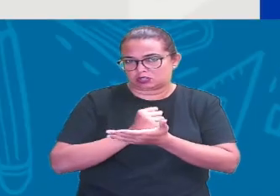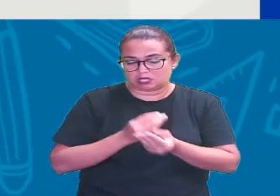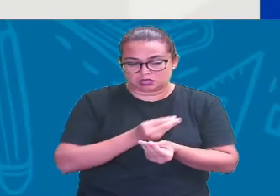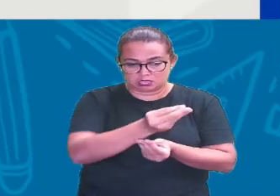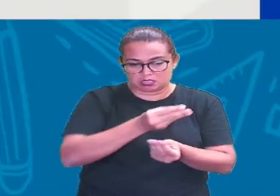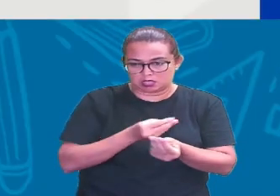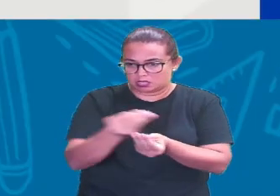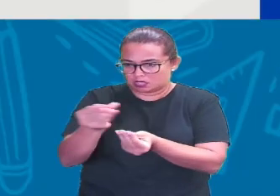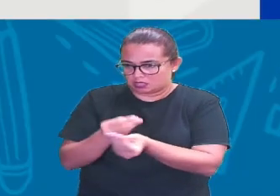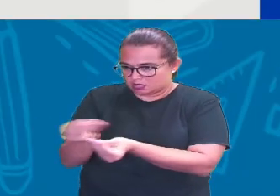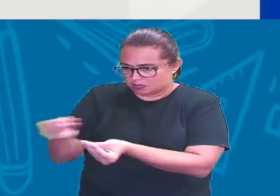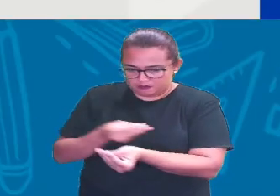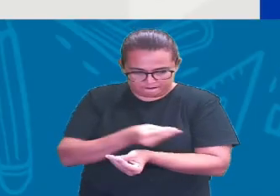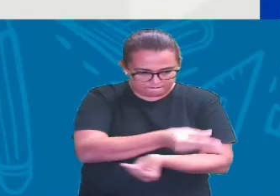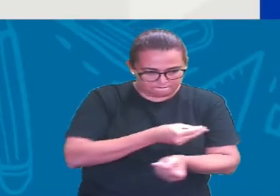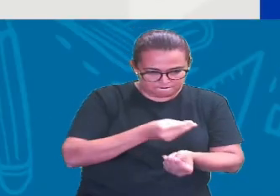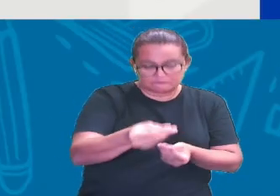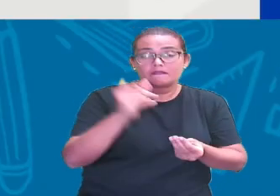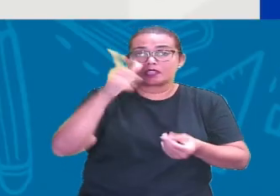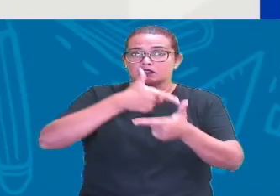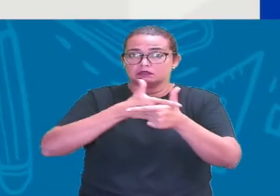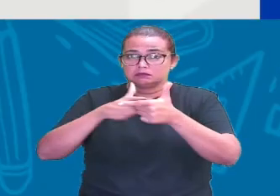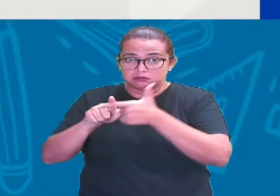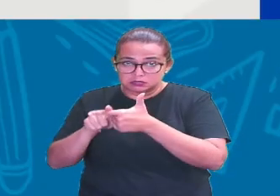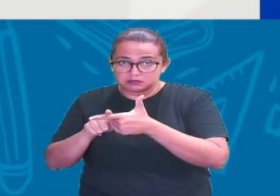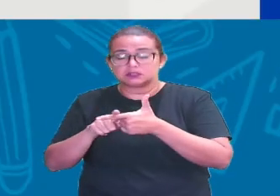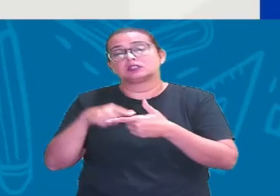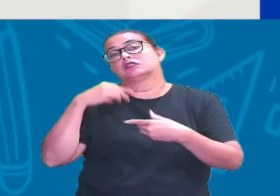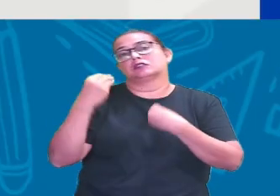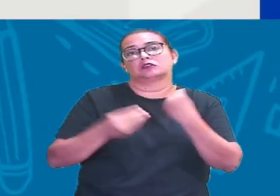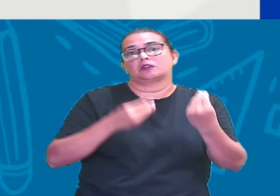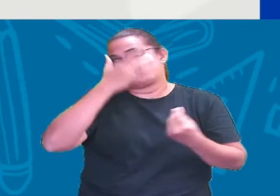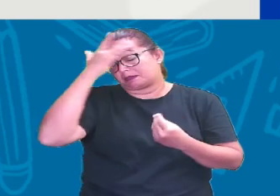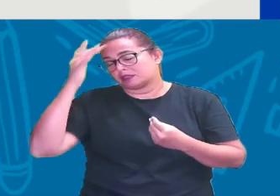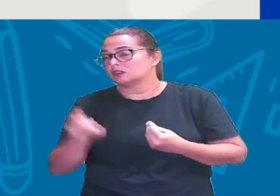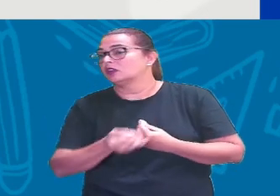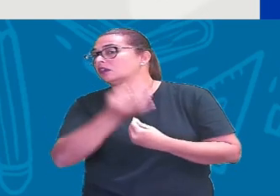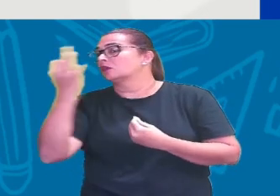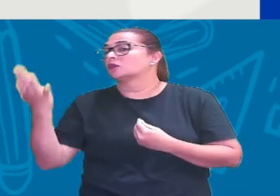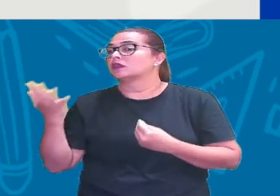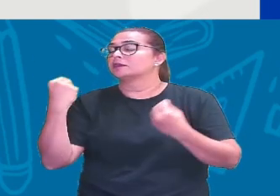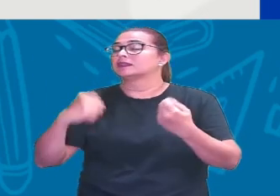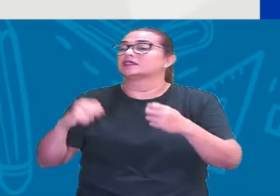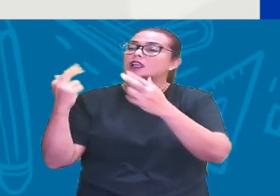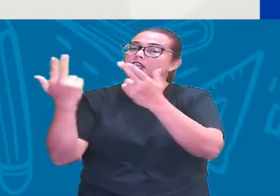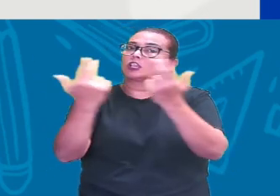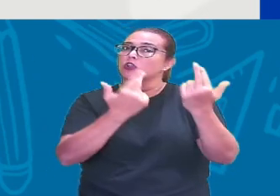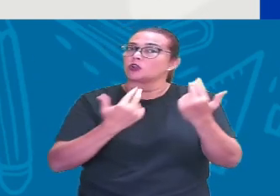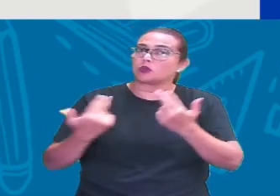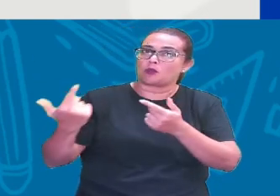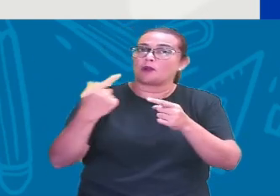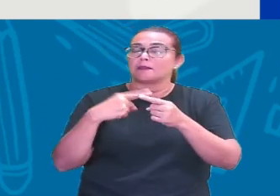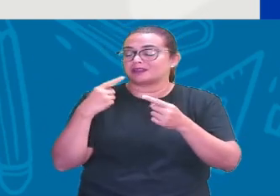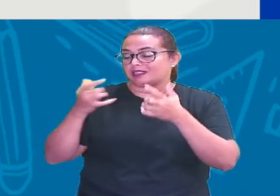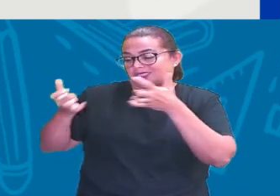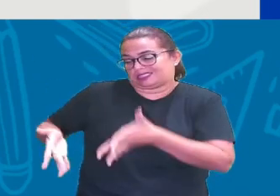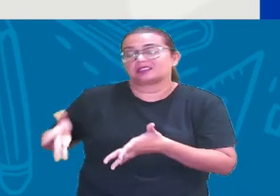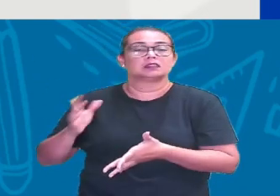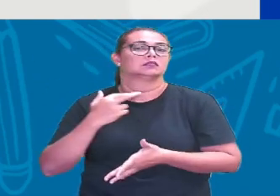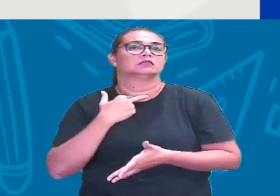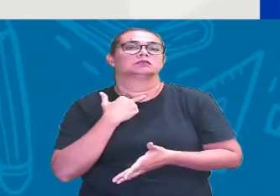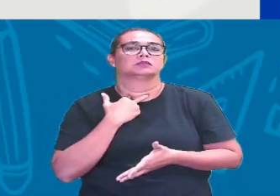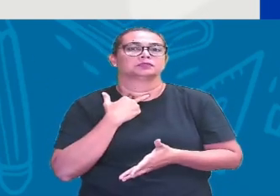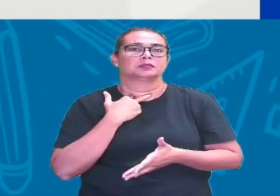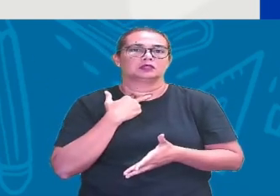uma divisão. E esse número de participantes tem que ser iguais, tem que ter algo em comum.